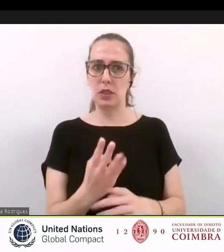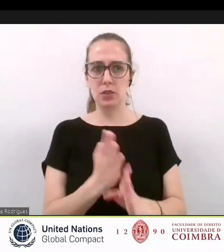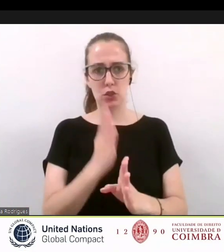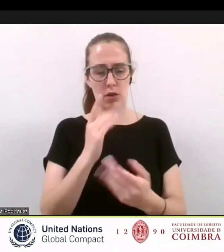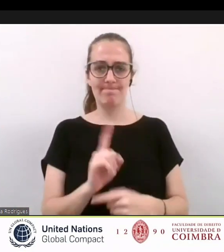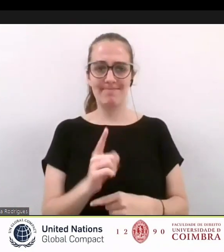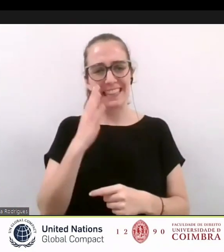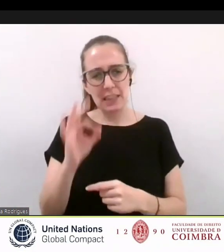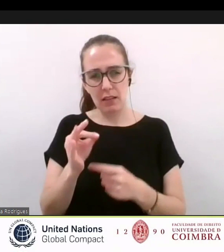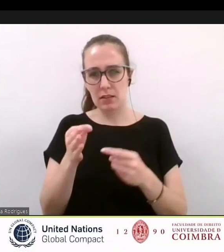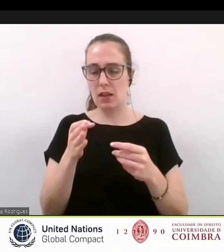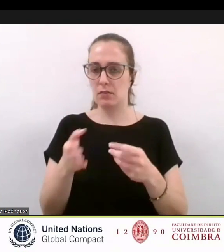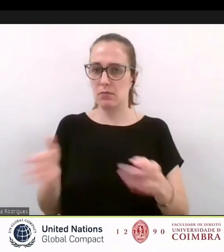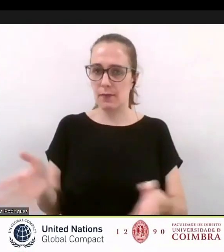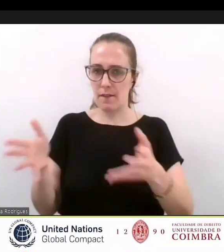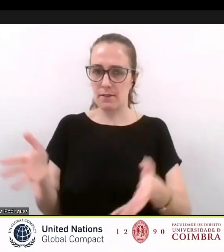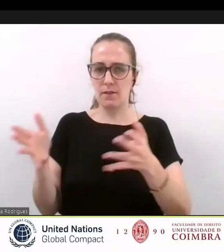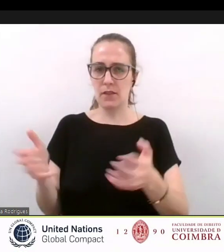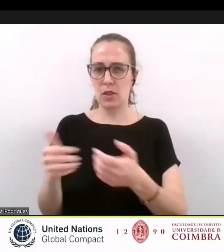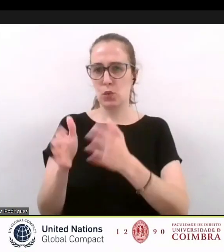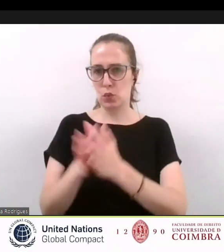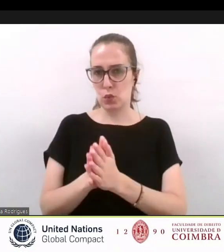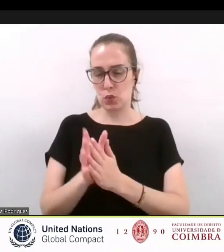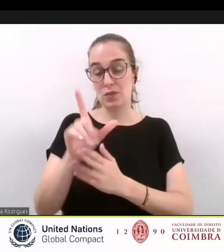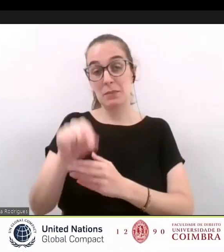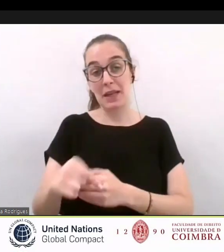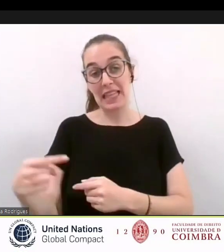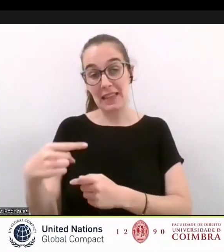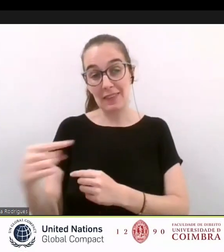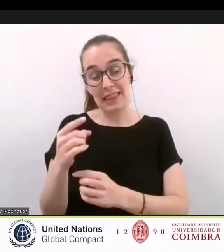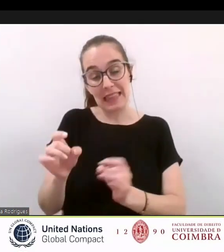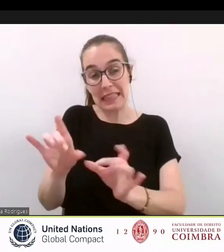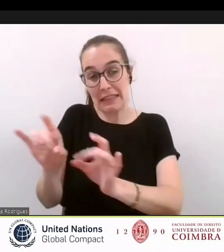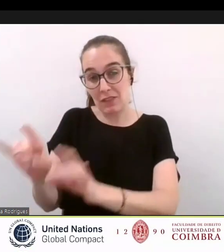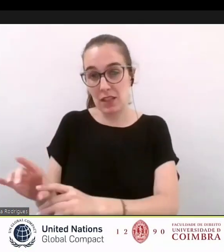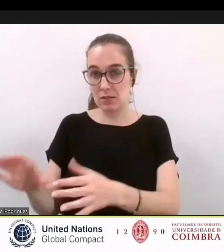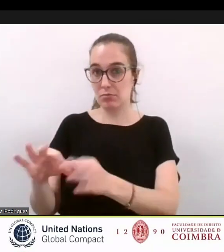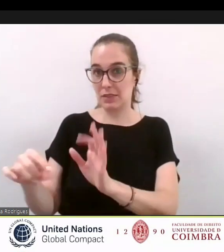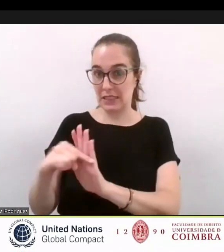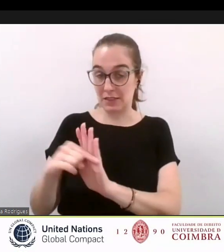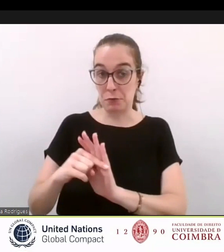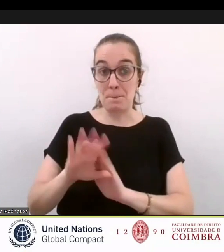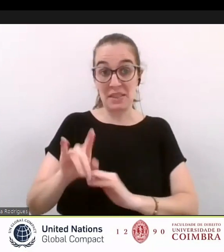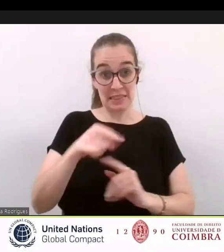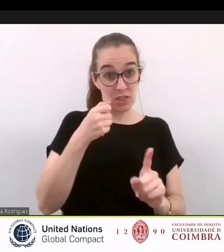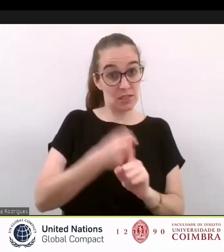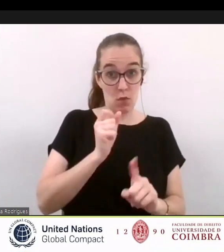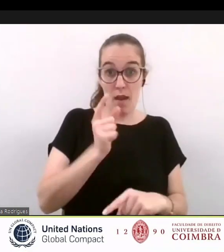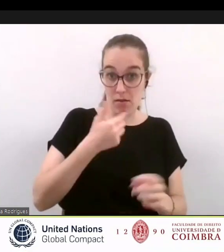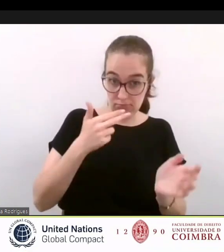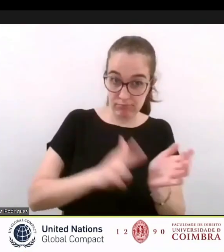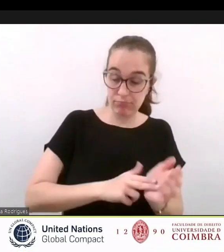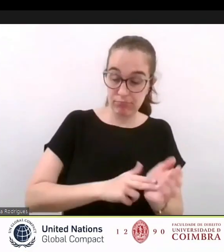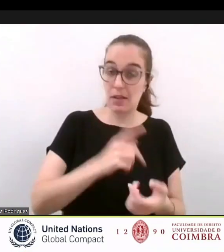contribuir para todos e evitar, prevenir os efeitos negativos. O segundo desafio que eu queria aqui chamar